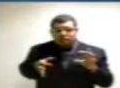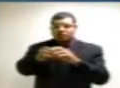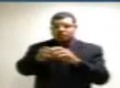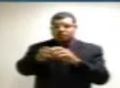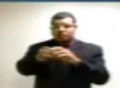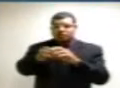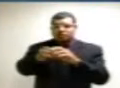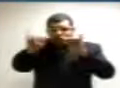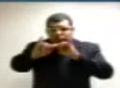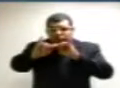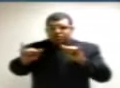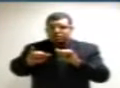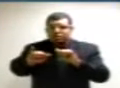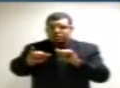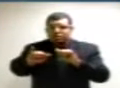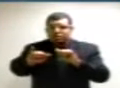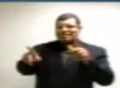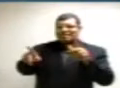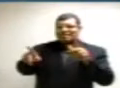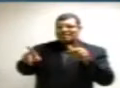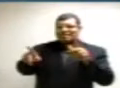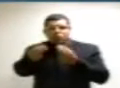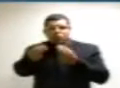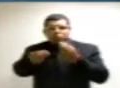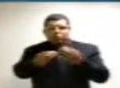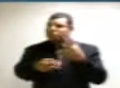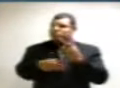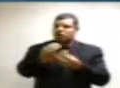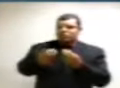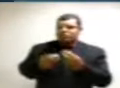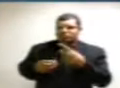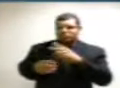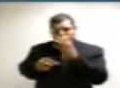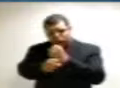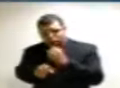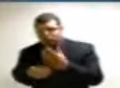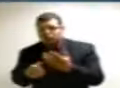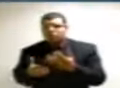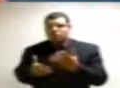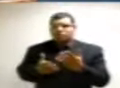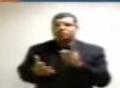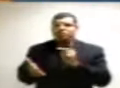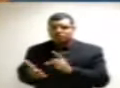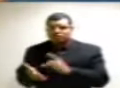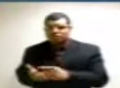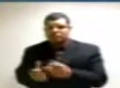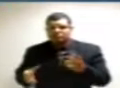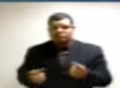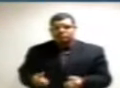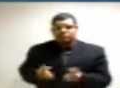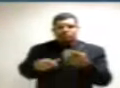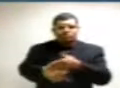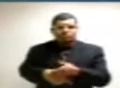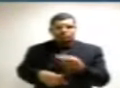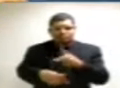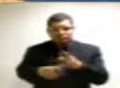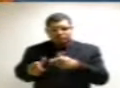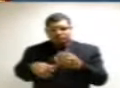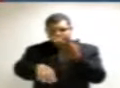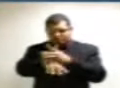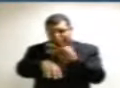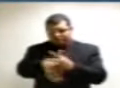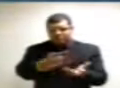nas informações que presta à sociedade em relação às suas contas, à sua real situação financeira, à sua